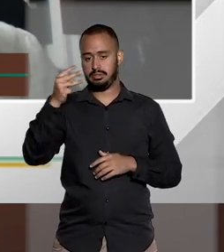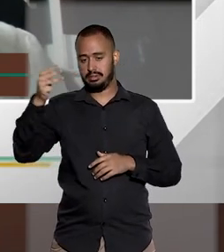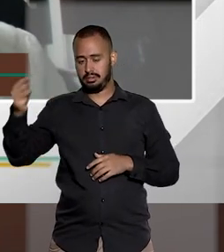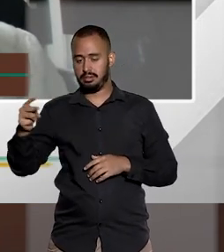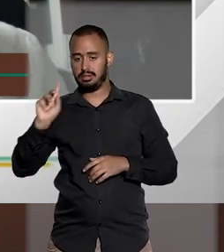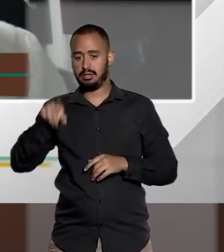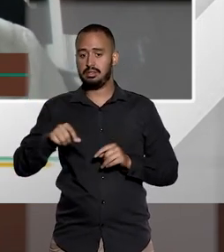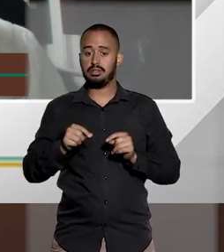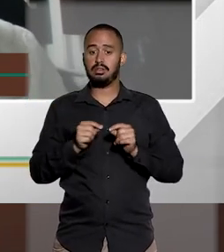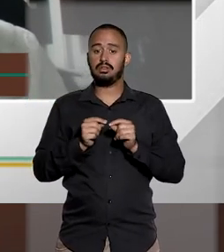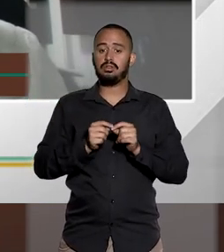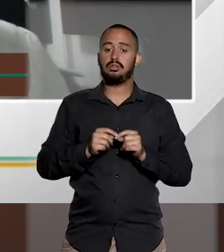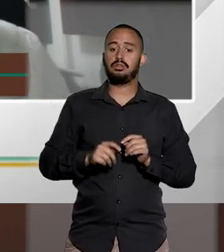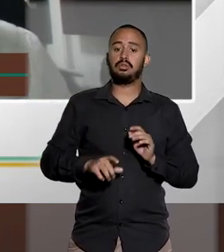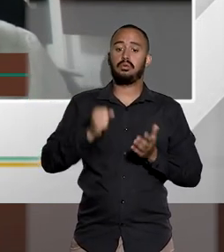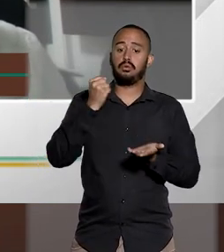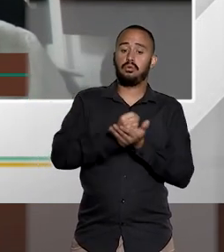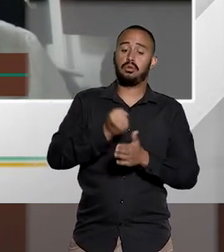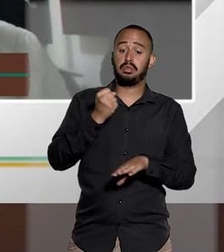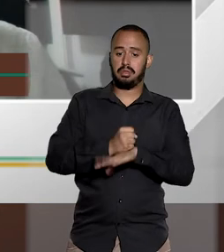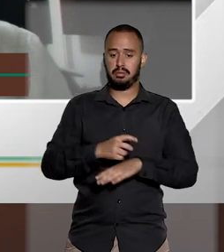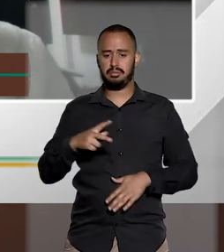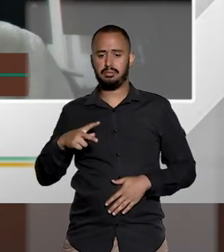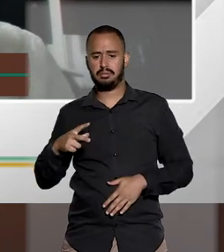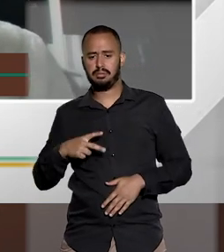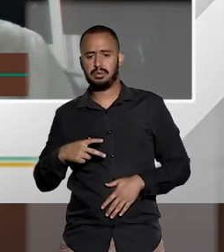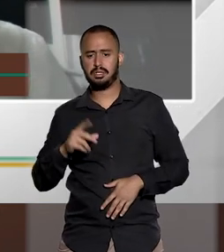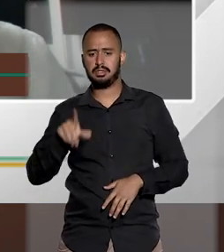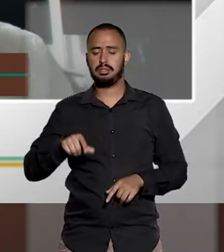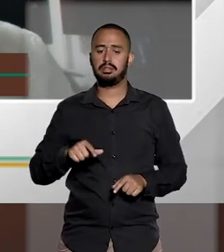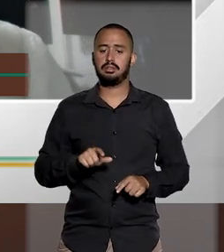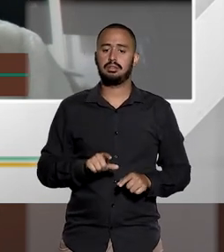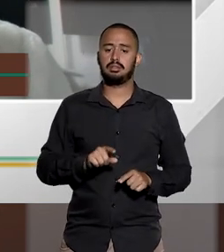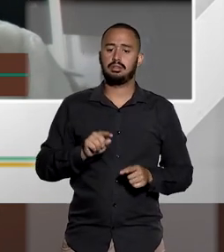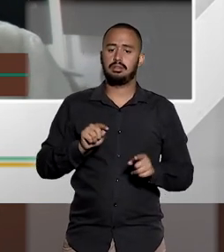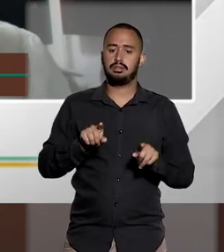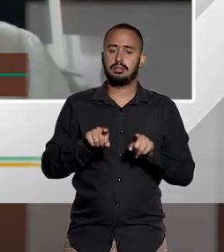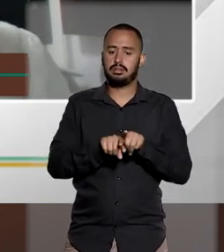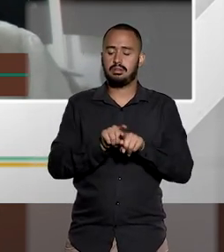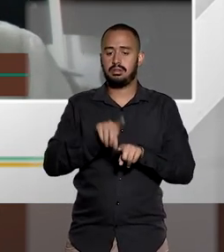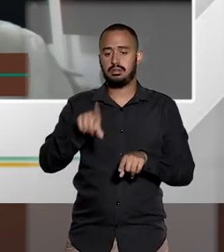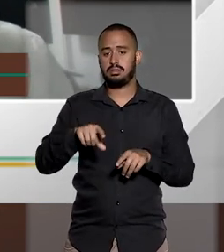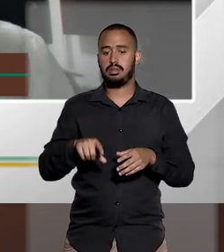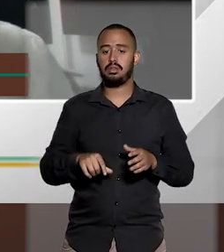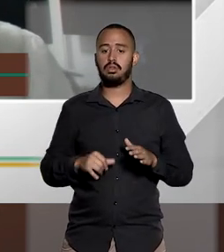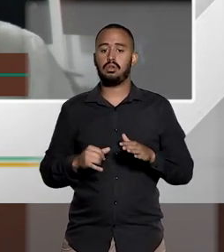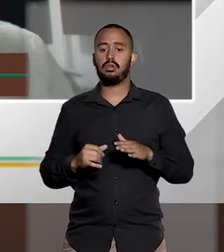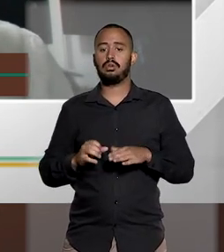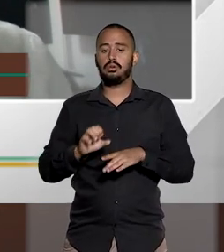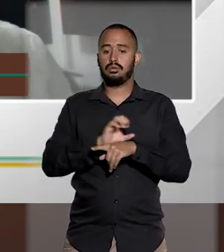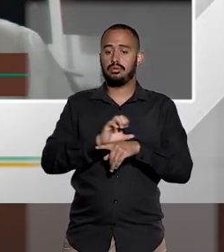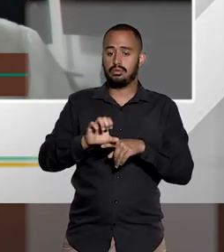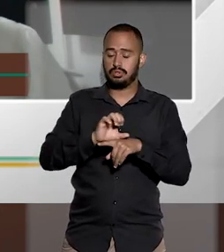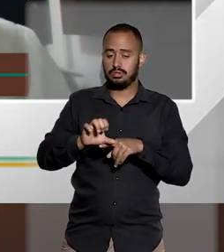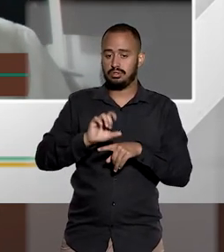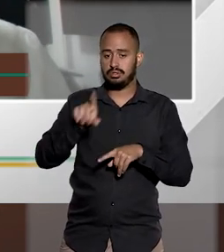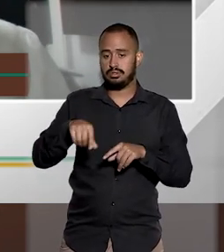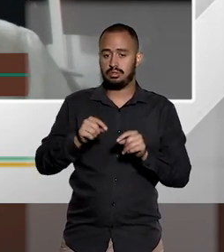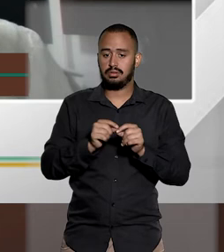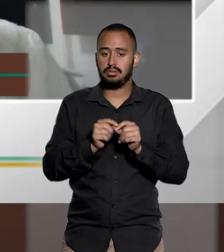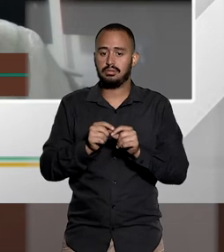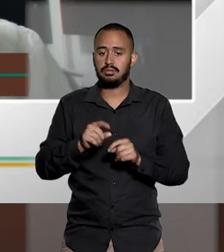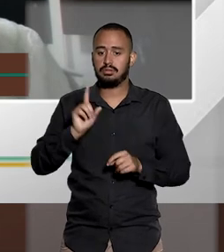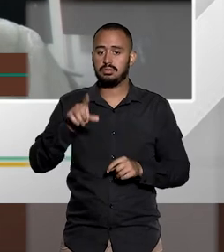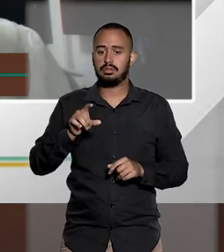de direito privado, e eles tinham que dizer porque a Constituição, no artigo 173, parágrafo 2º,